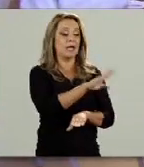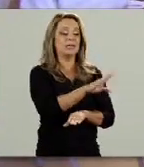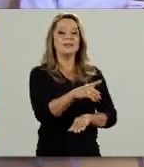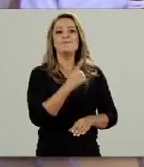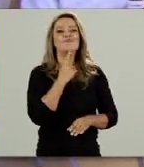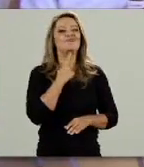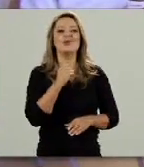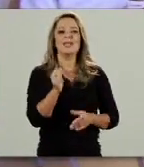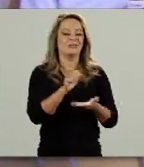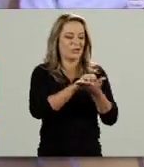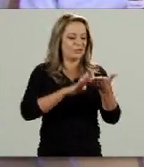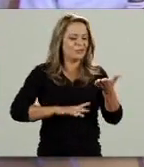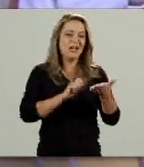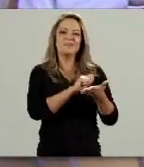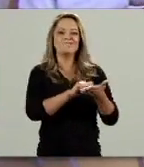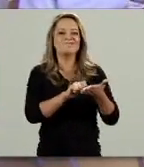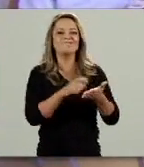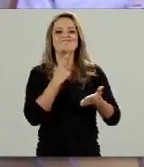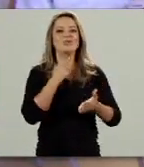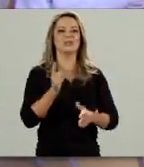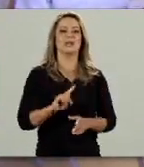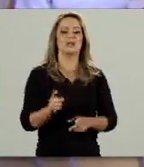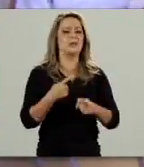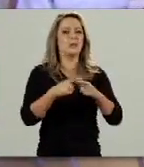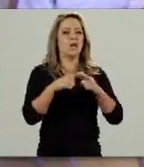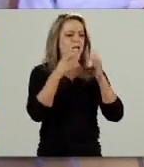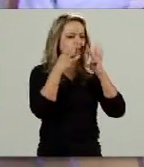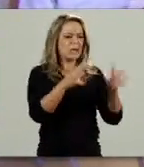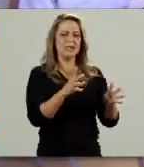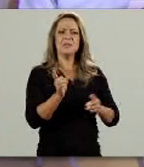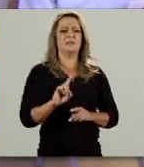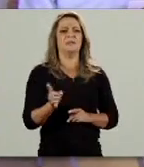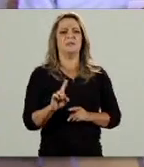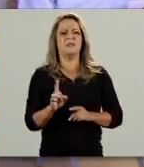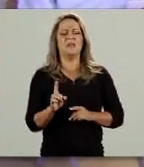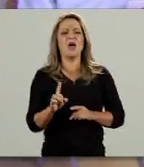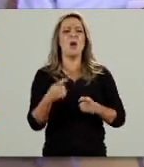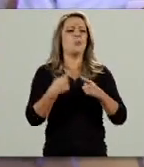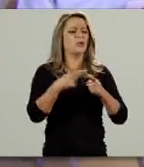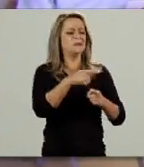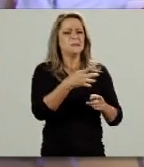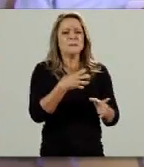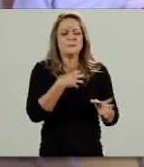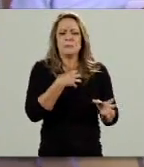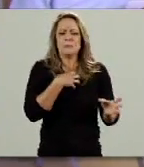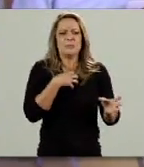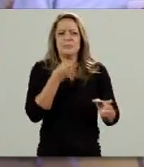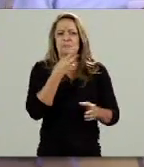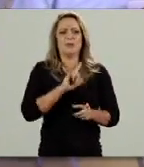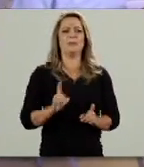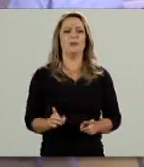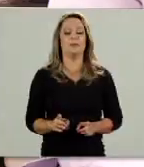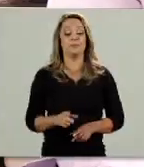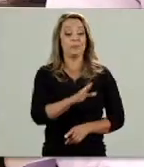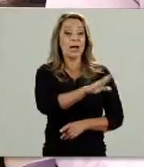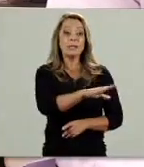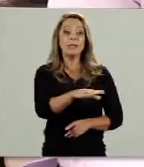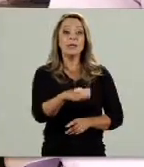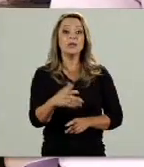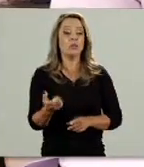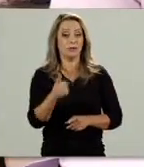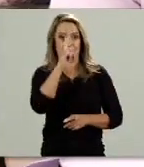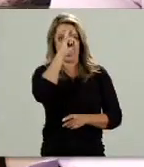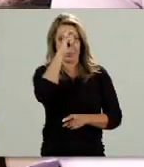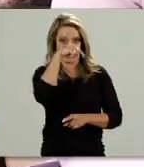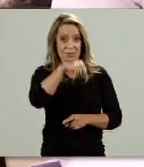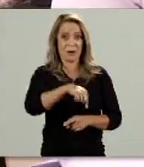paciente, que às vezes ele não está com vontade de fazer uma atividade nenhuma, e não é porque ele não tem interesse, mas naquele momento ele não está aberto. A criança,